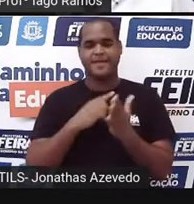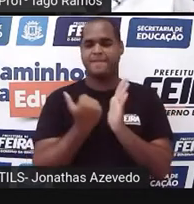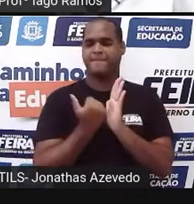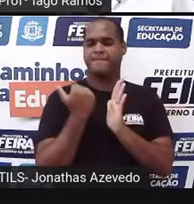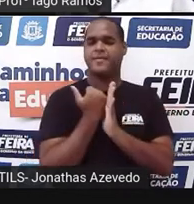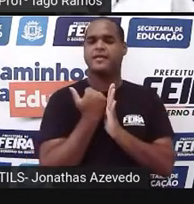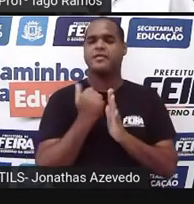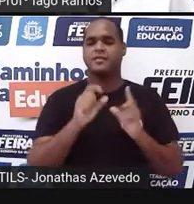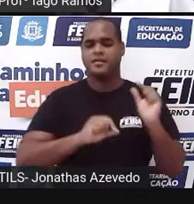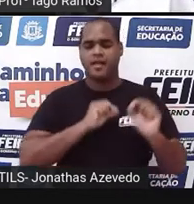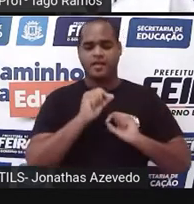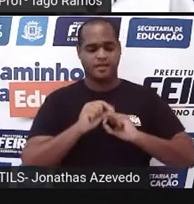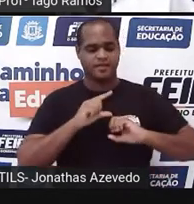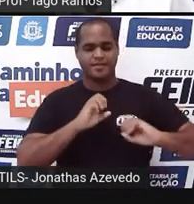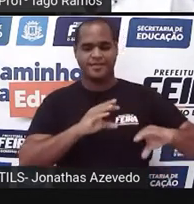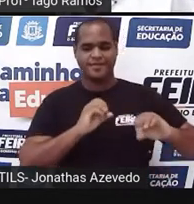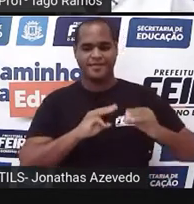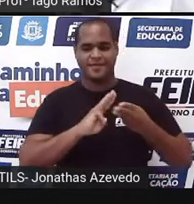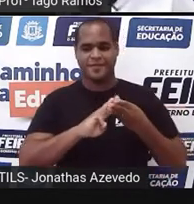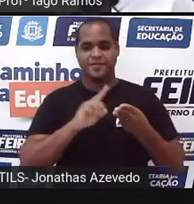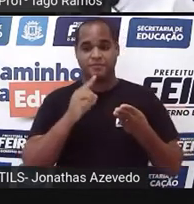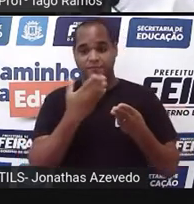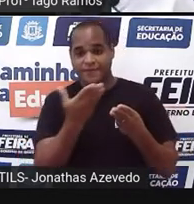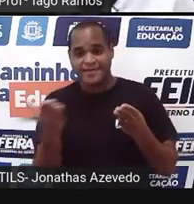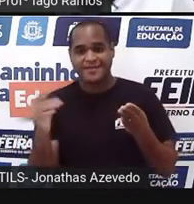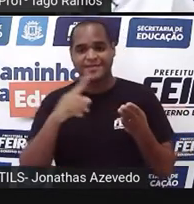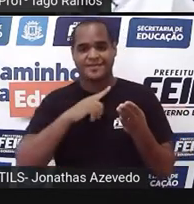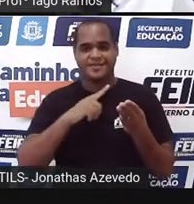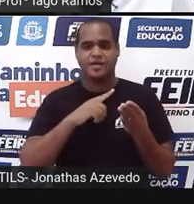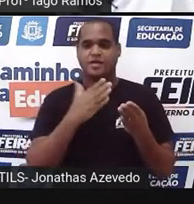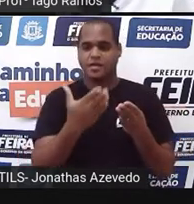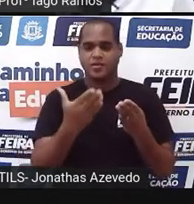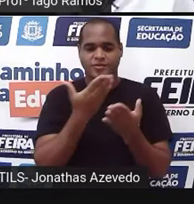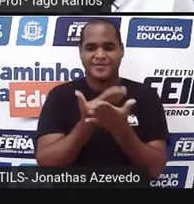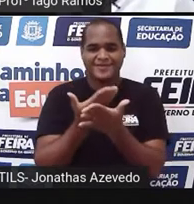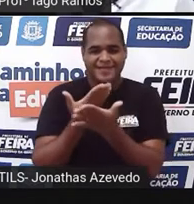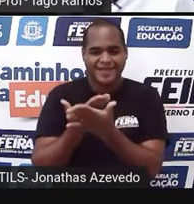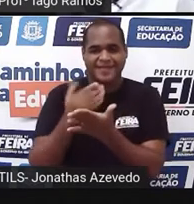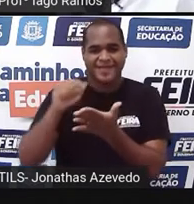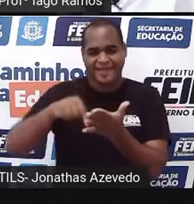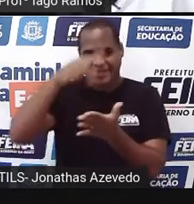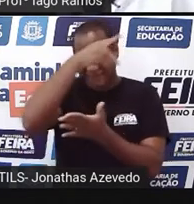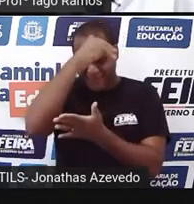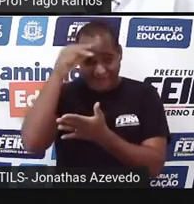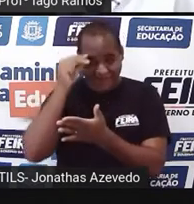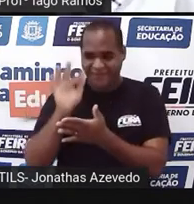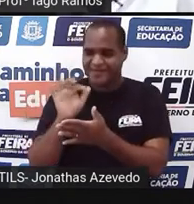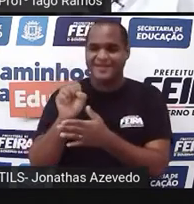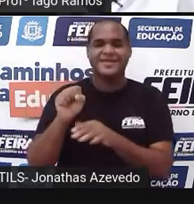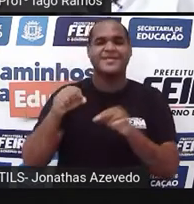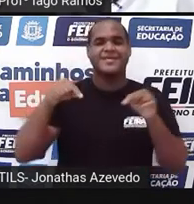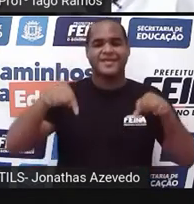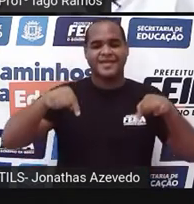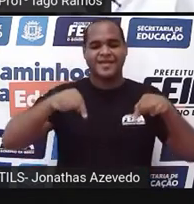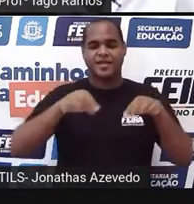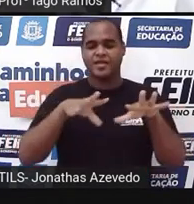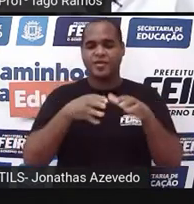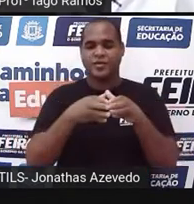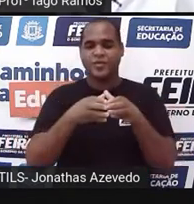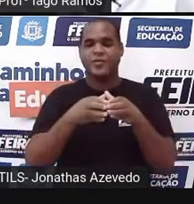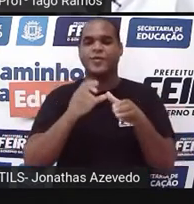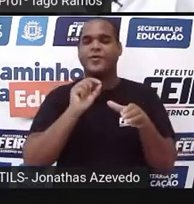essa aula de matemática para você que é estudante da nossa rede Municipal de Ensino das